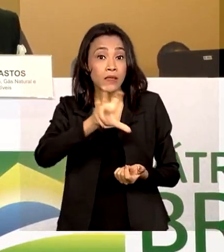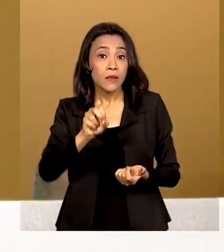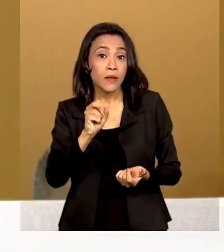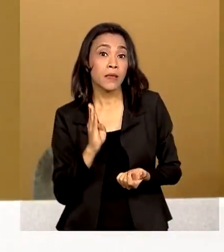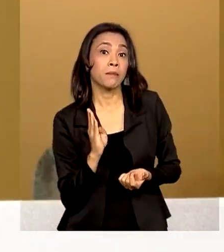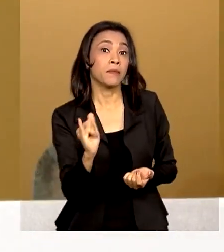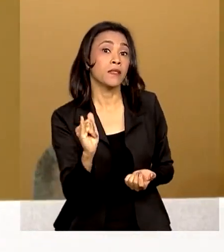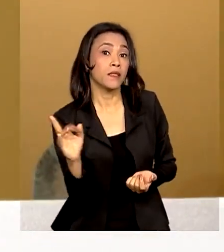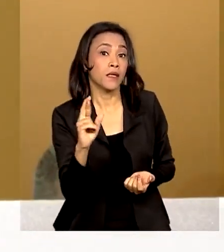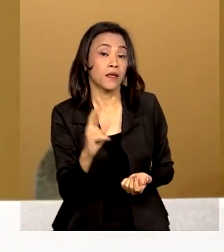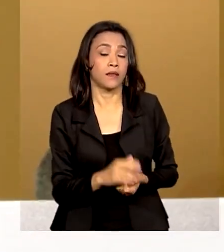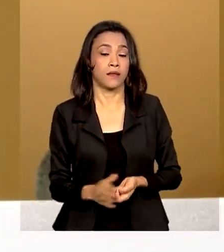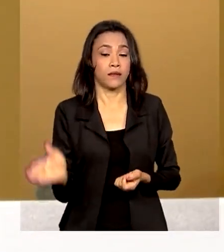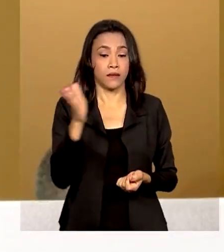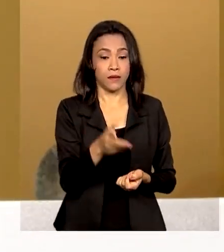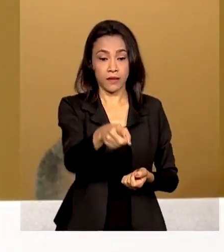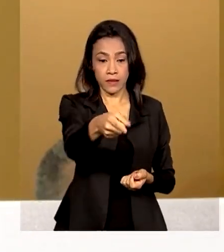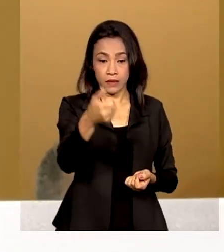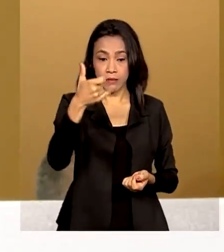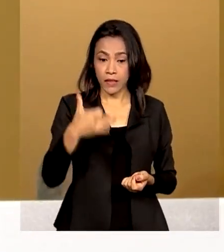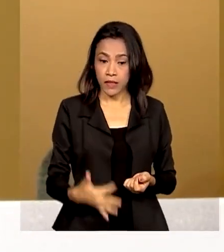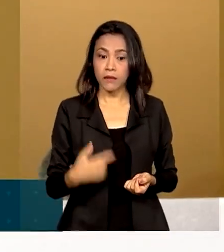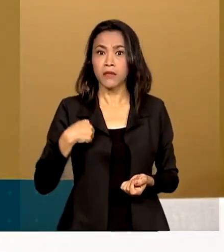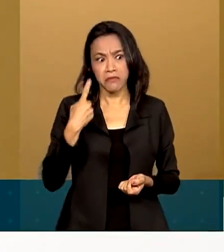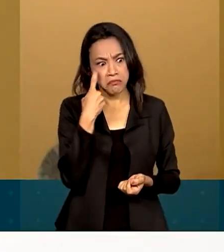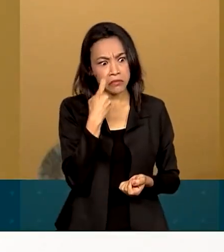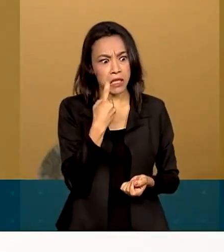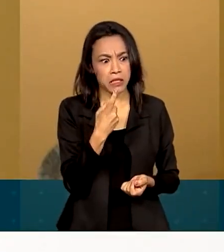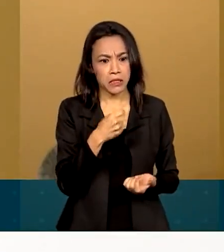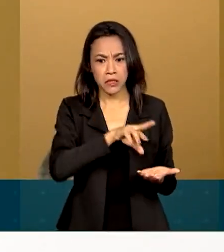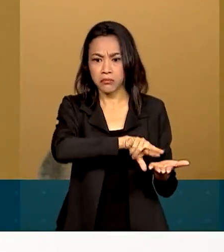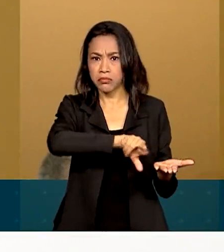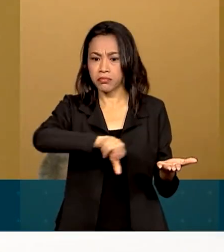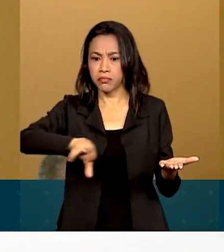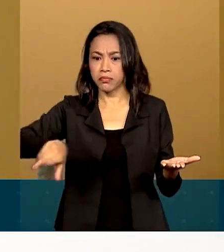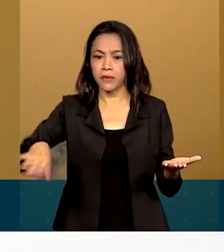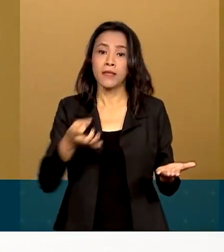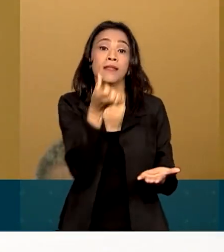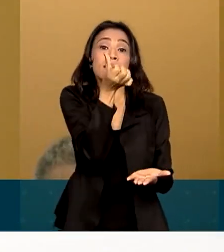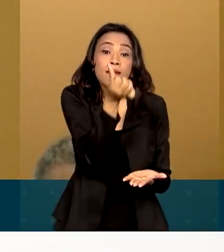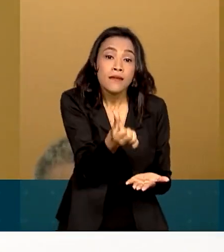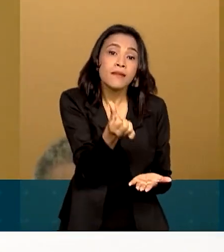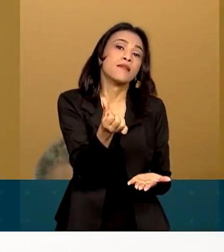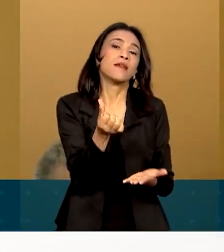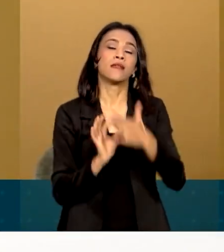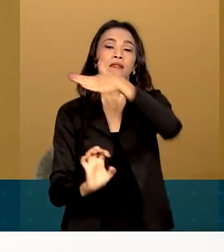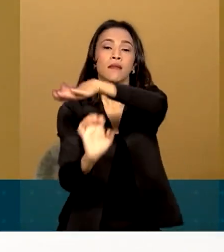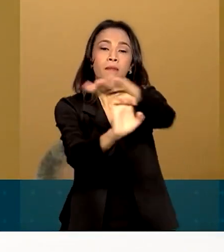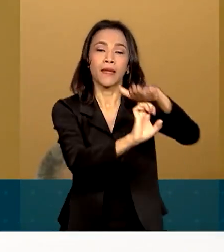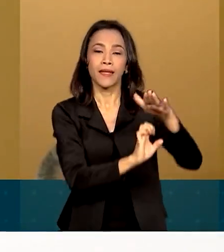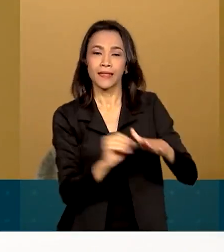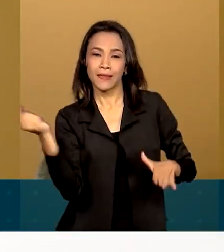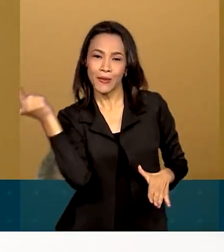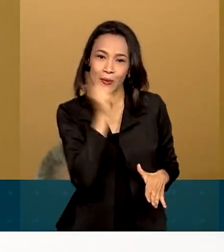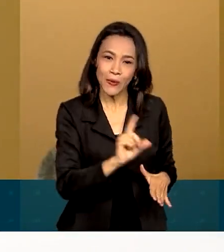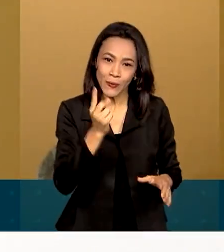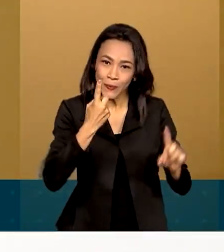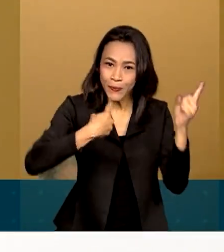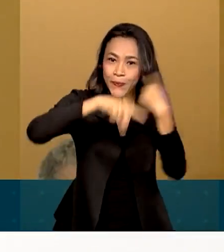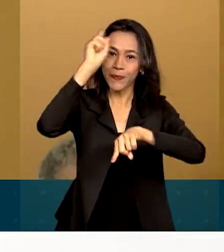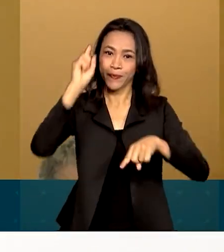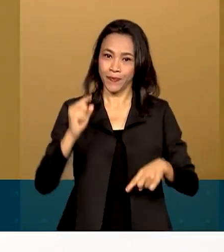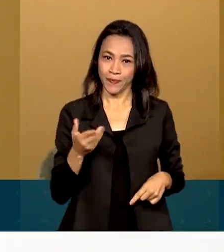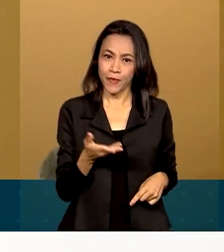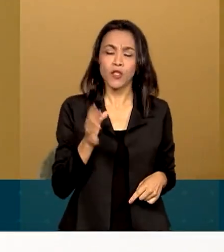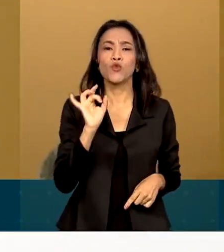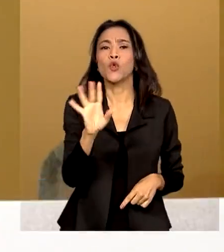R$ 50 bilhões. Houve uma diversificação, né, bastante interessante desse leilão. 6 empresas foram vencedoras nesse leilão, então não fica